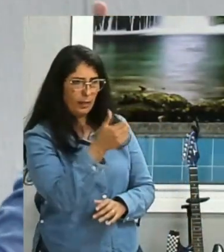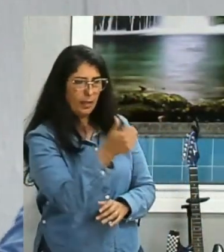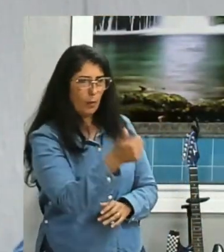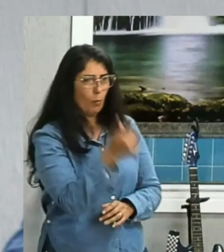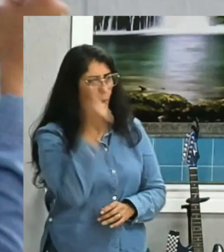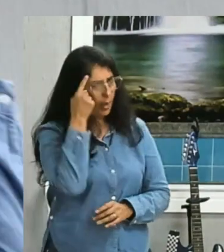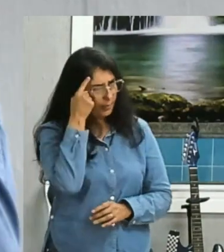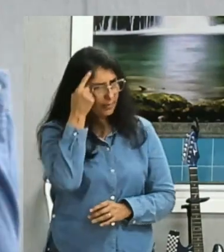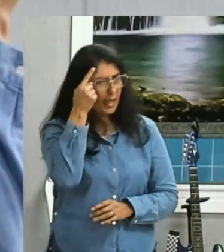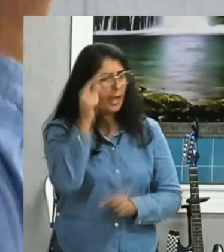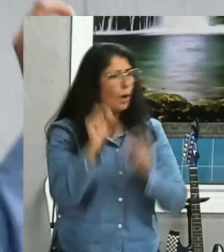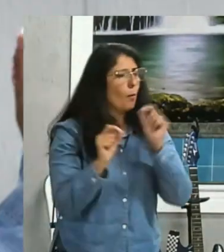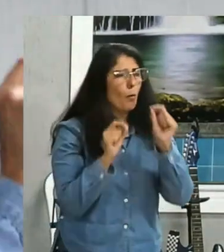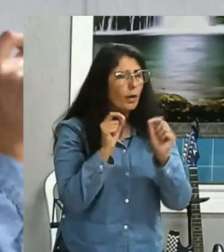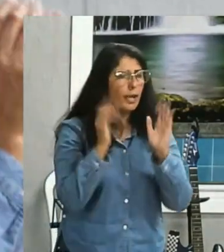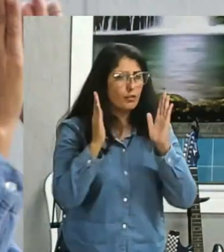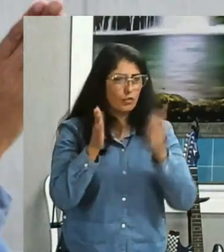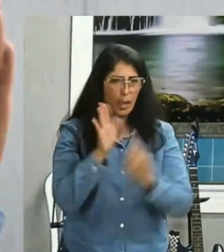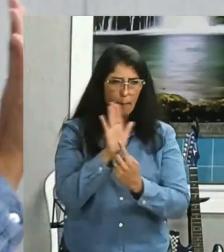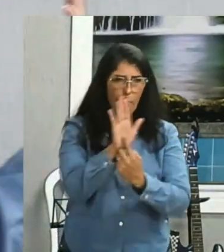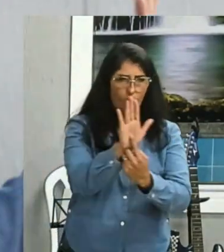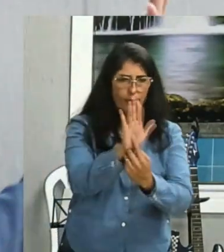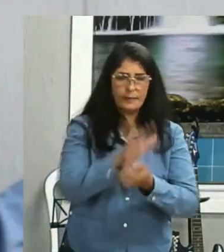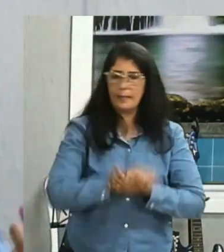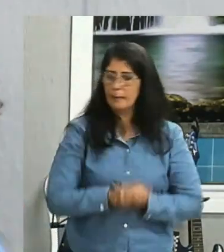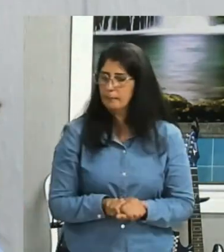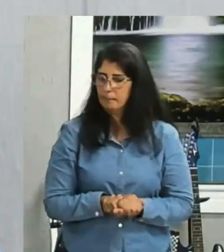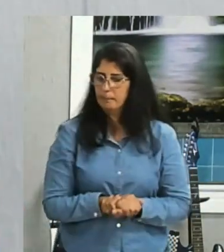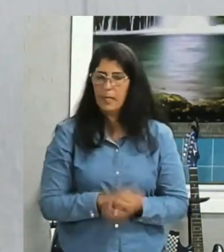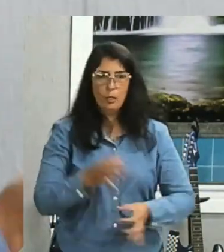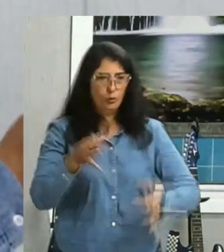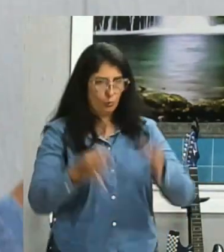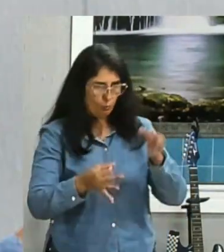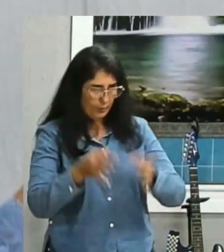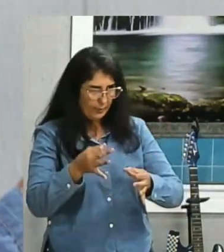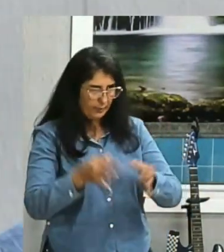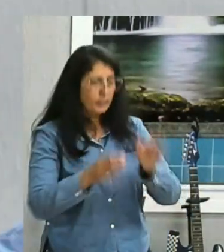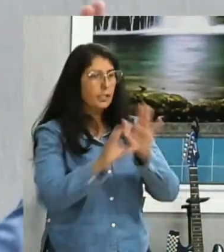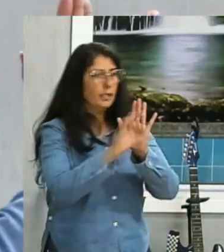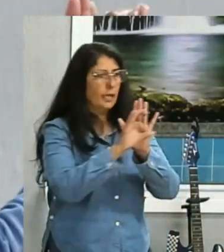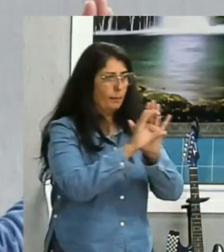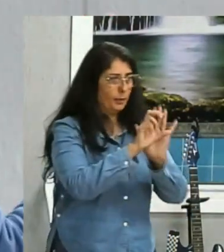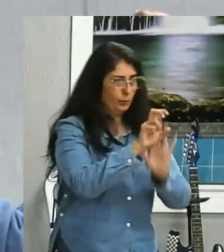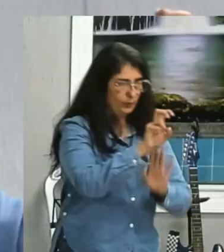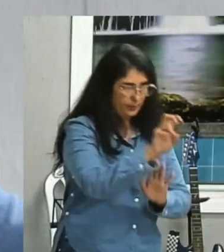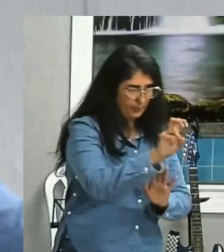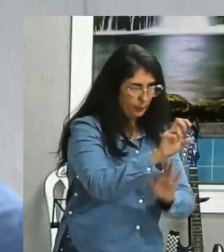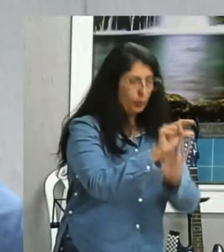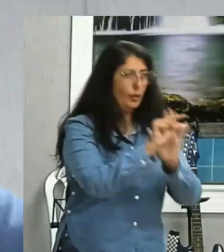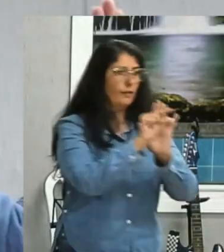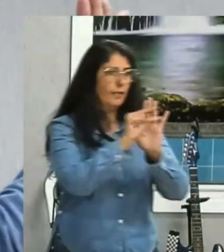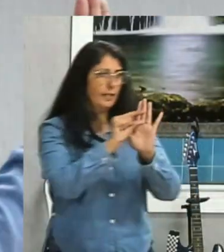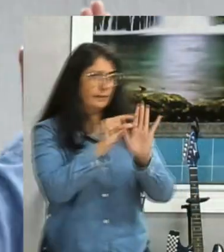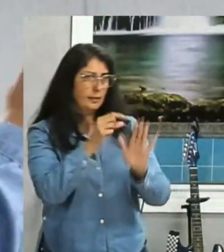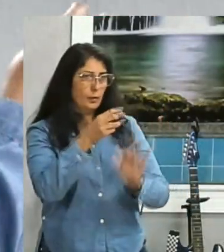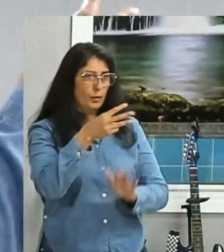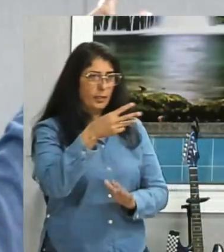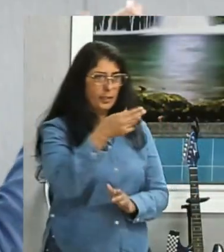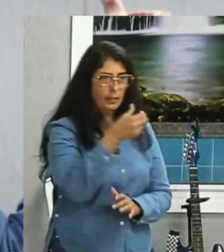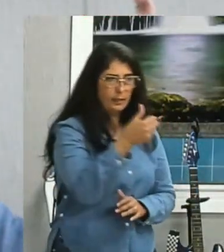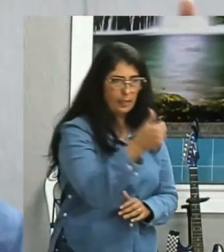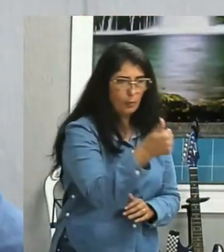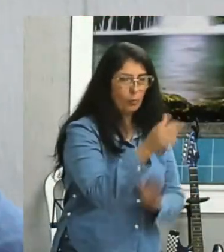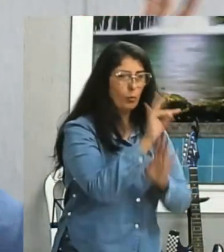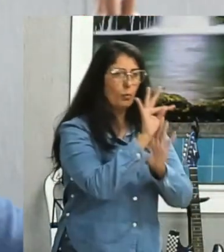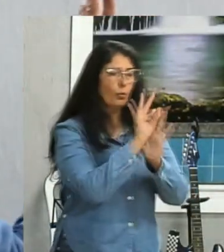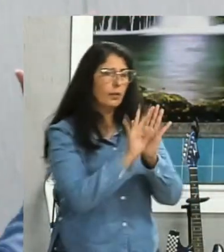ideia já nos é apresentada. Juízes capítulo 5, versículo 31, o